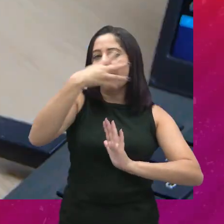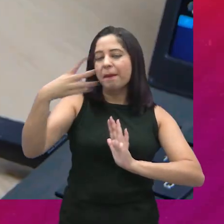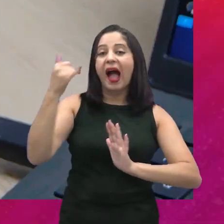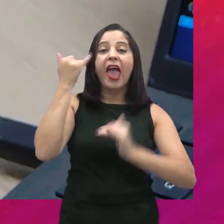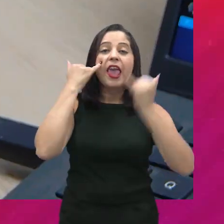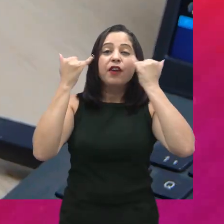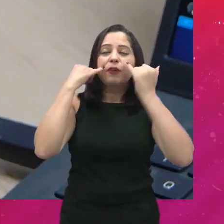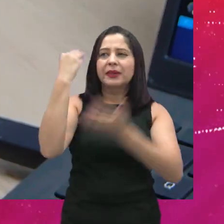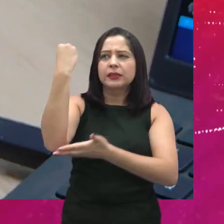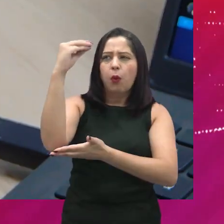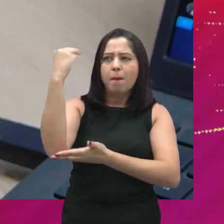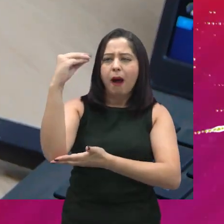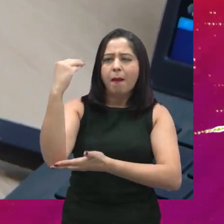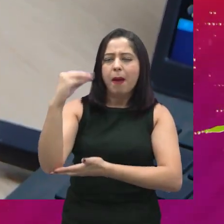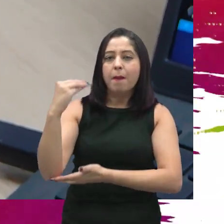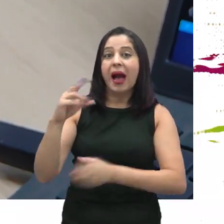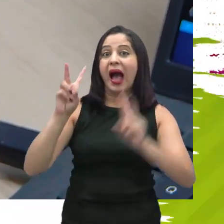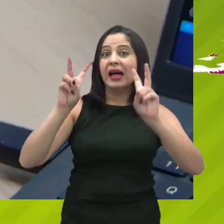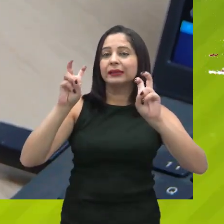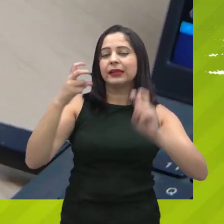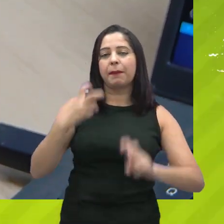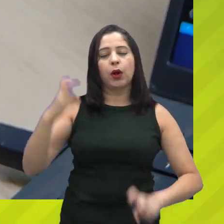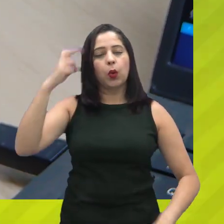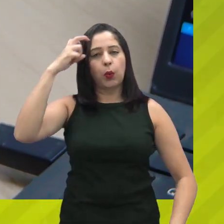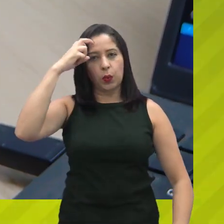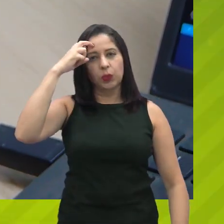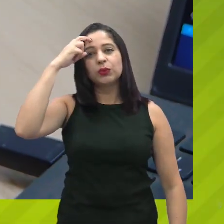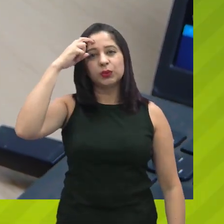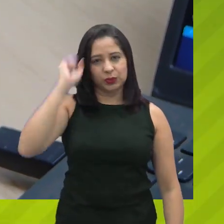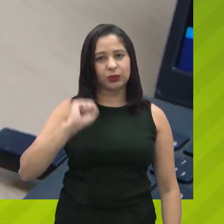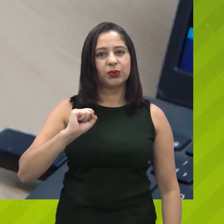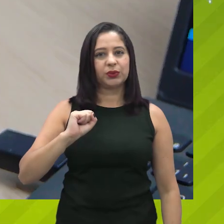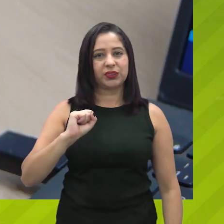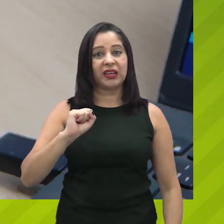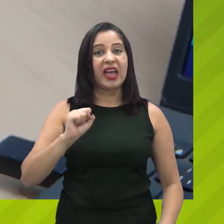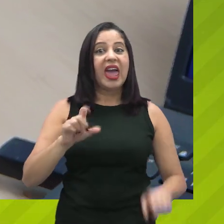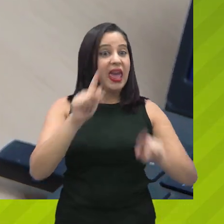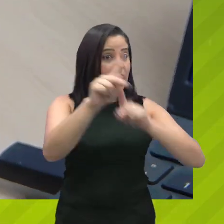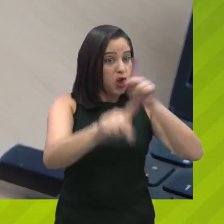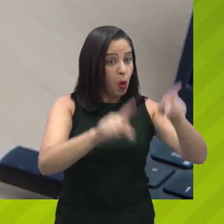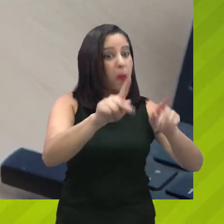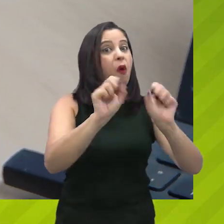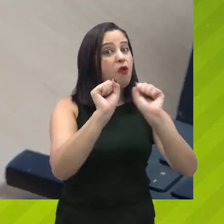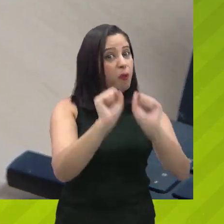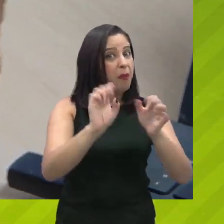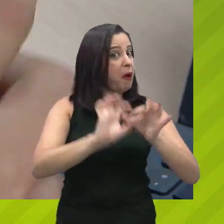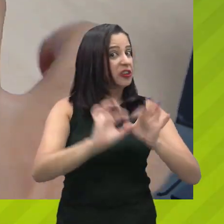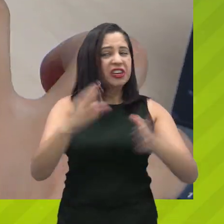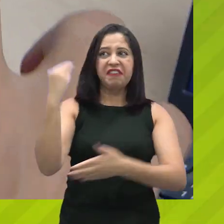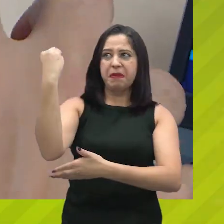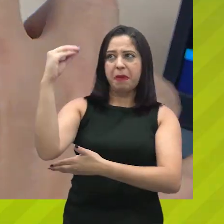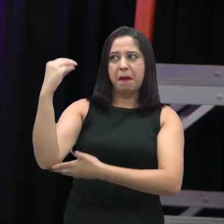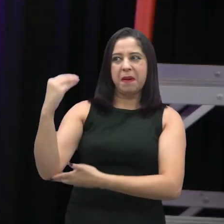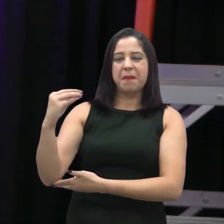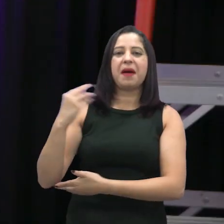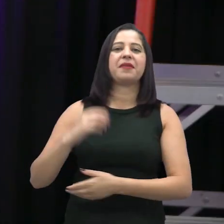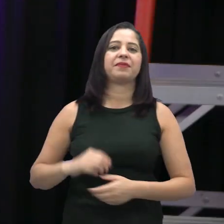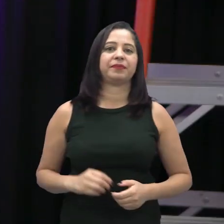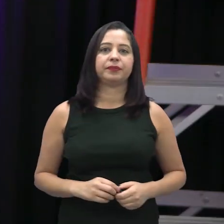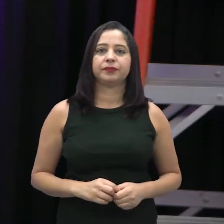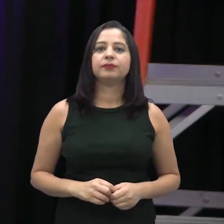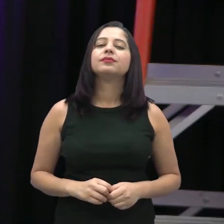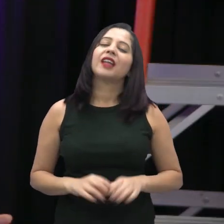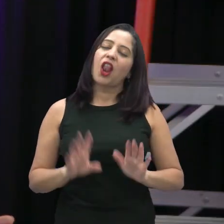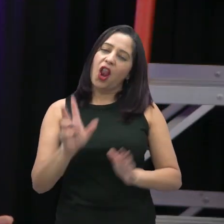Sanja. Ele reúne informações sobre o patrimônio cultural da cidade e permite que a própria população colabore com os registros. Também